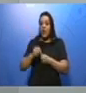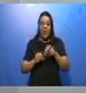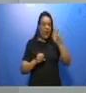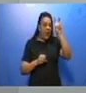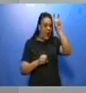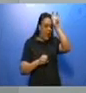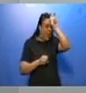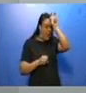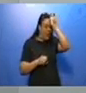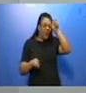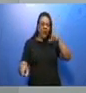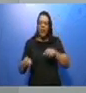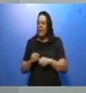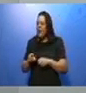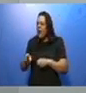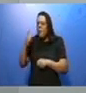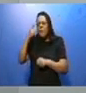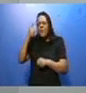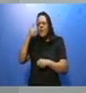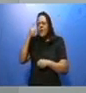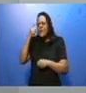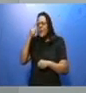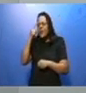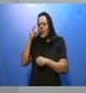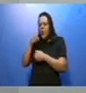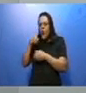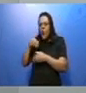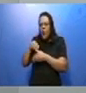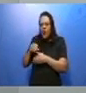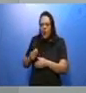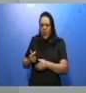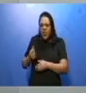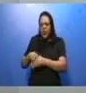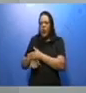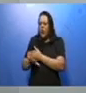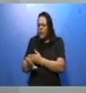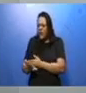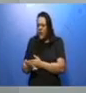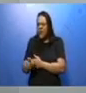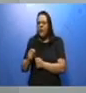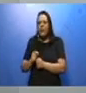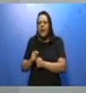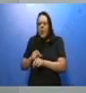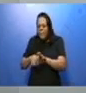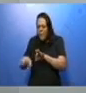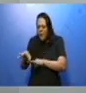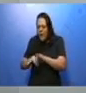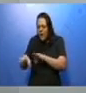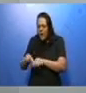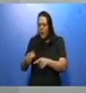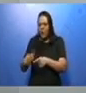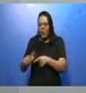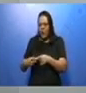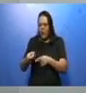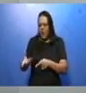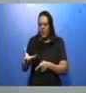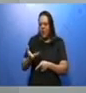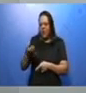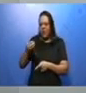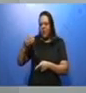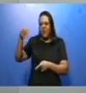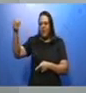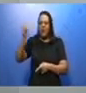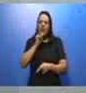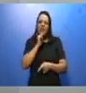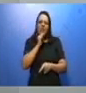imaginando os detalhes, projetando. Né? Quando você às vezes vai preparar seu aniversário, às vezes você quer, imagina quem você vai chamar, como que você quer fazer, que roupa